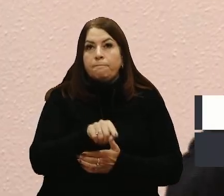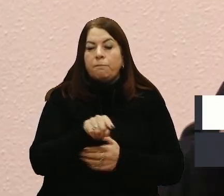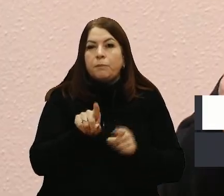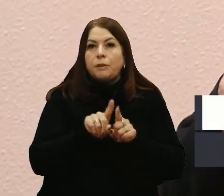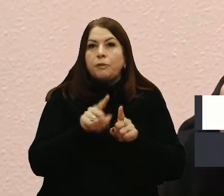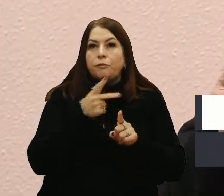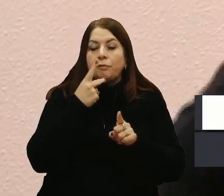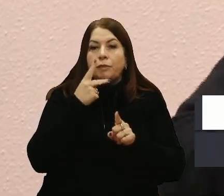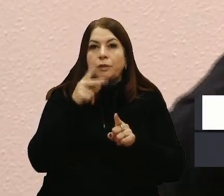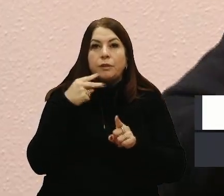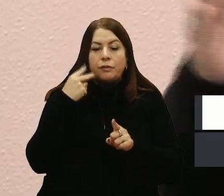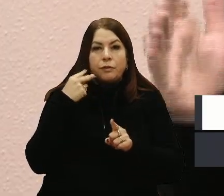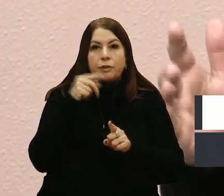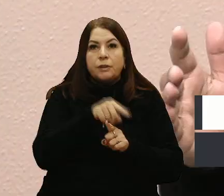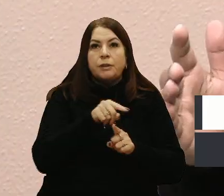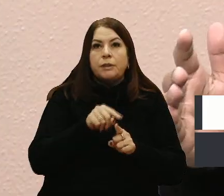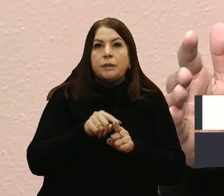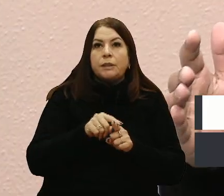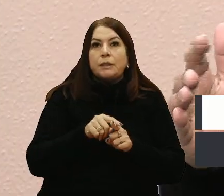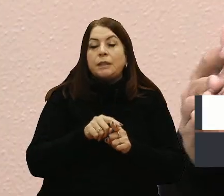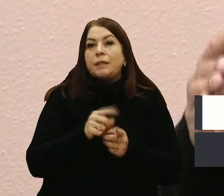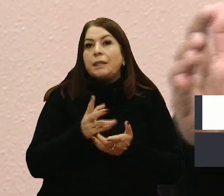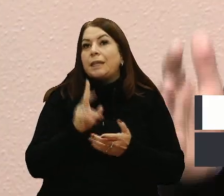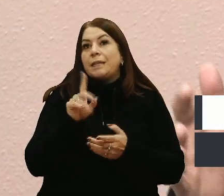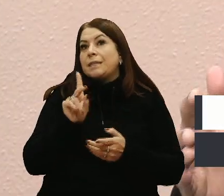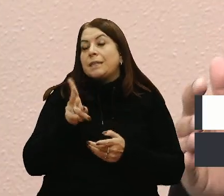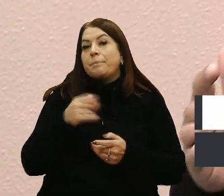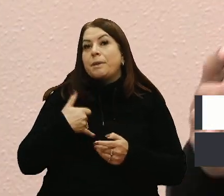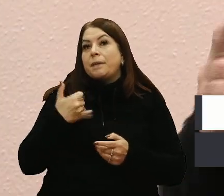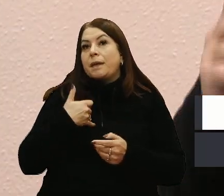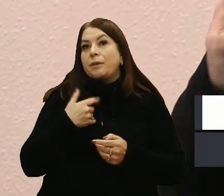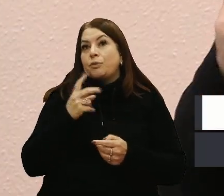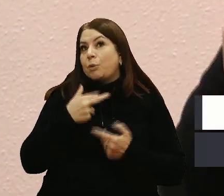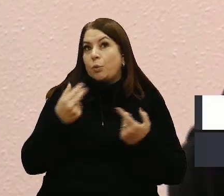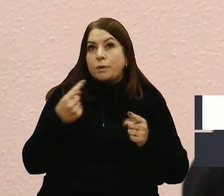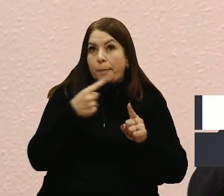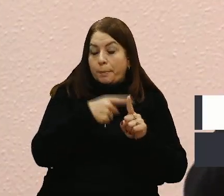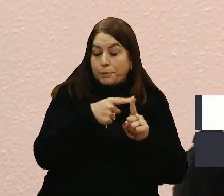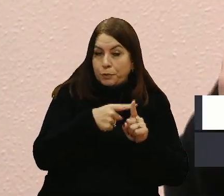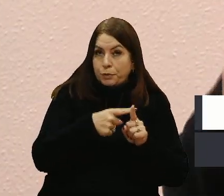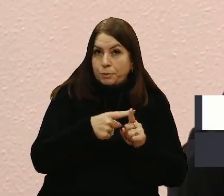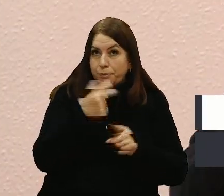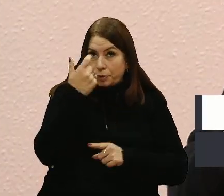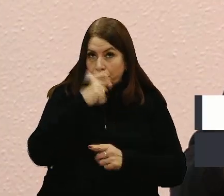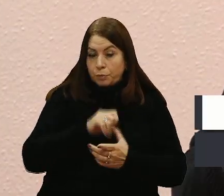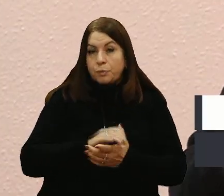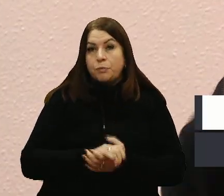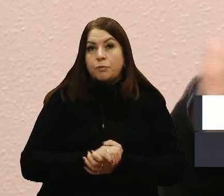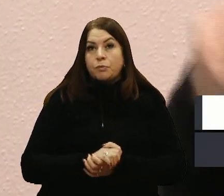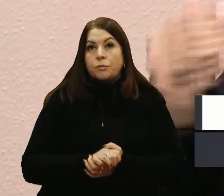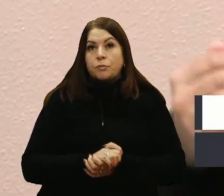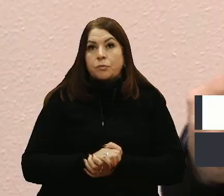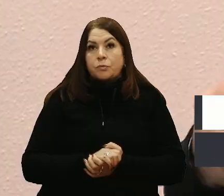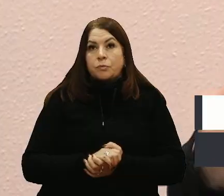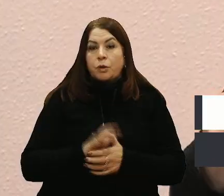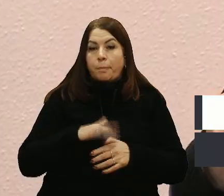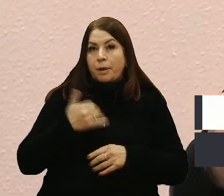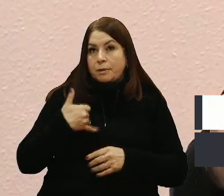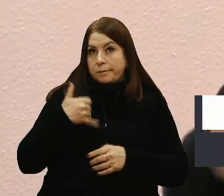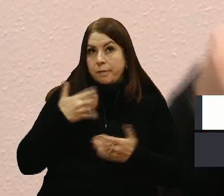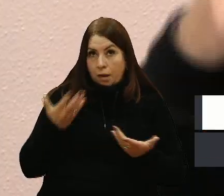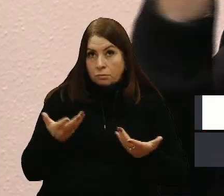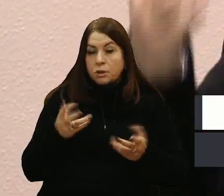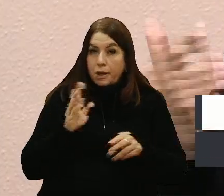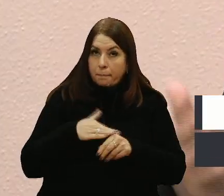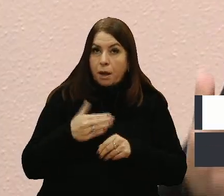vereadora Rose, porque nem sempre a idade é algo positivo. Mas eu acho que, com mais idade, as pessoas